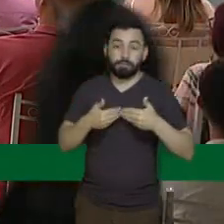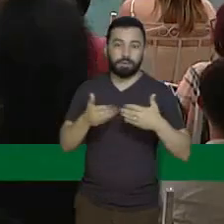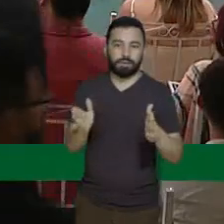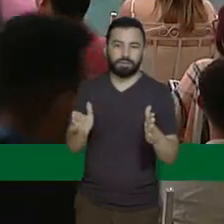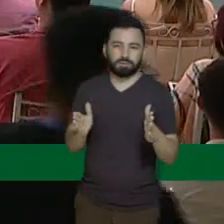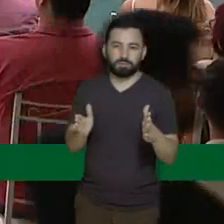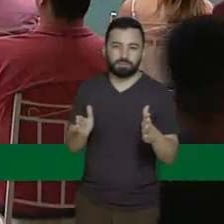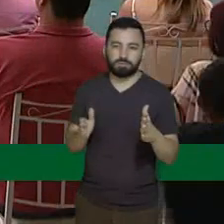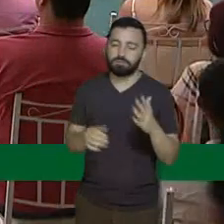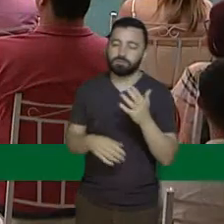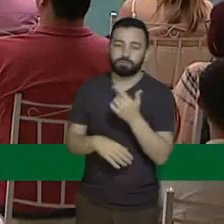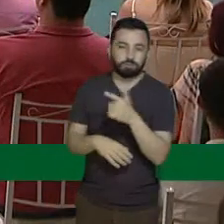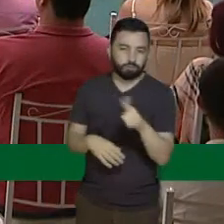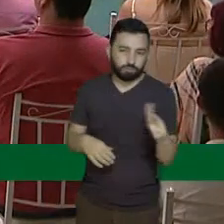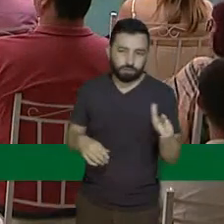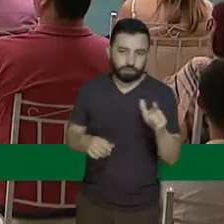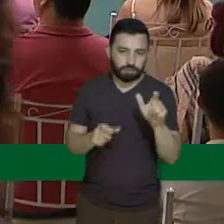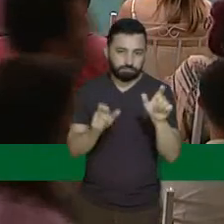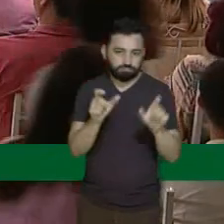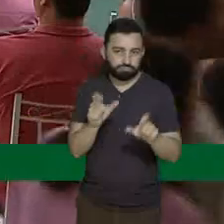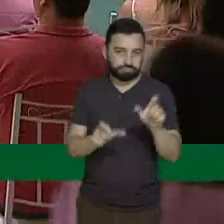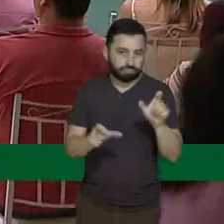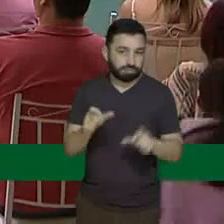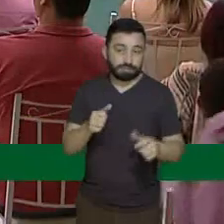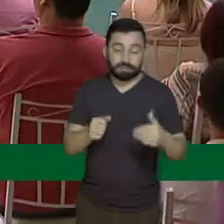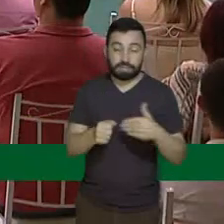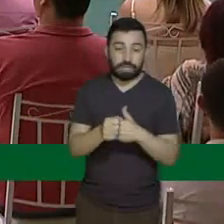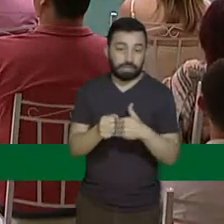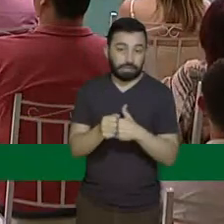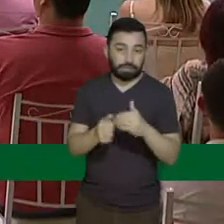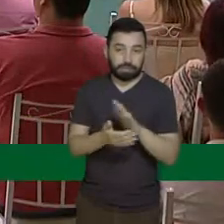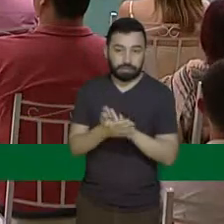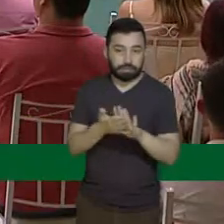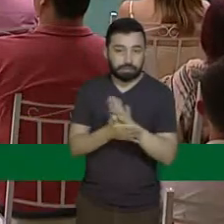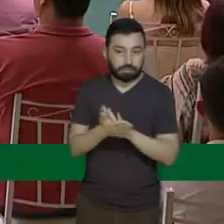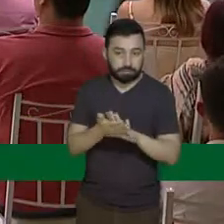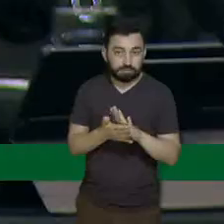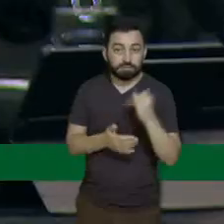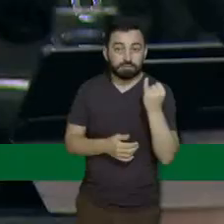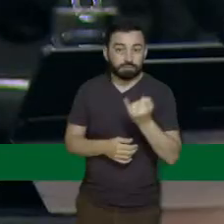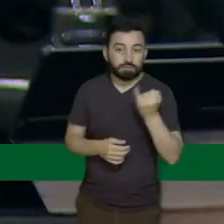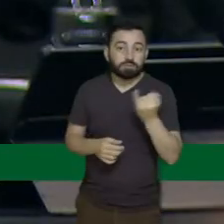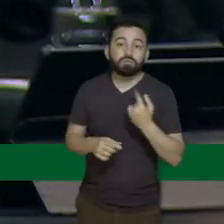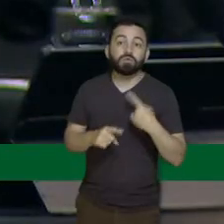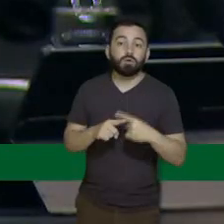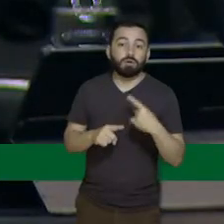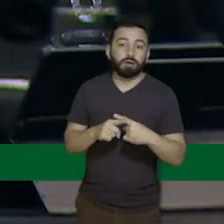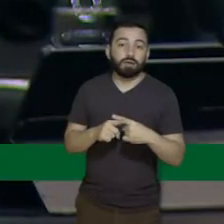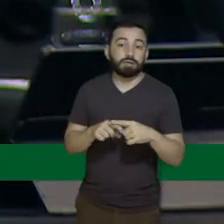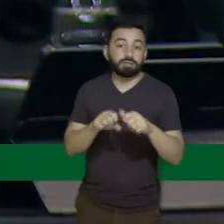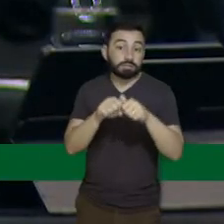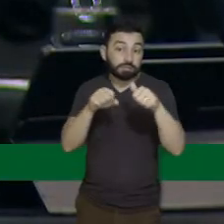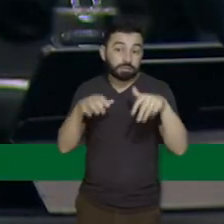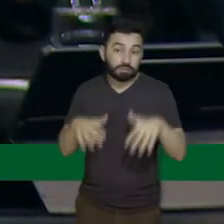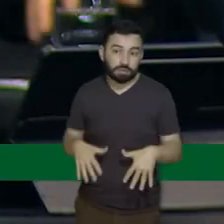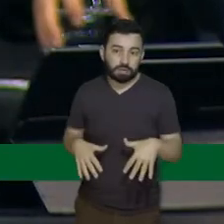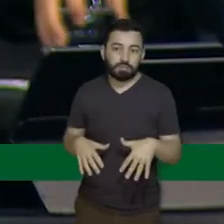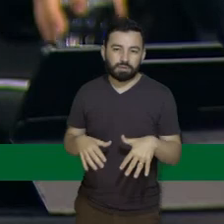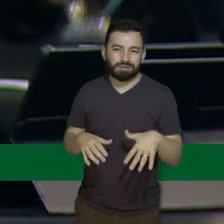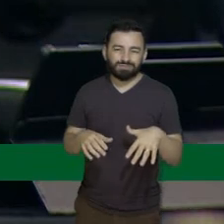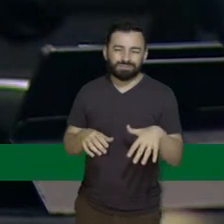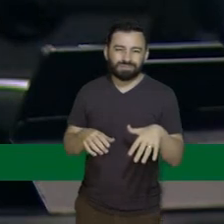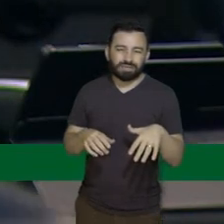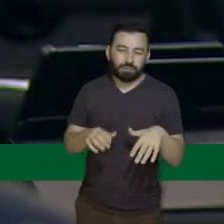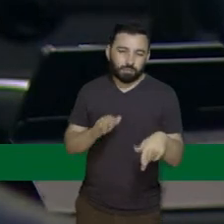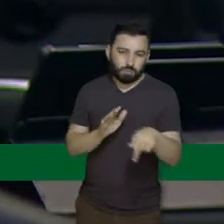Nós não temos a figura mais da votação secreta. Então, é muito importante, porque através do sistema eletrônico que a